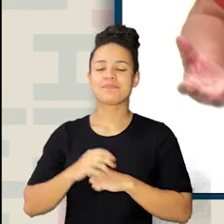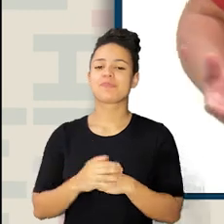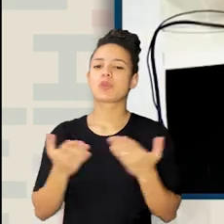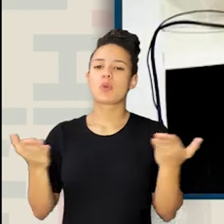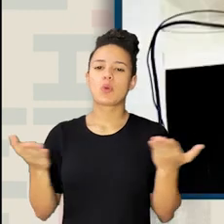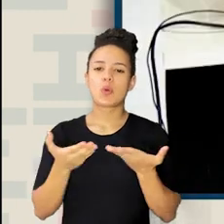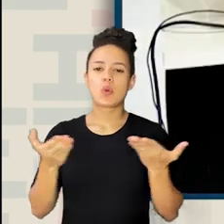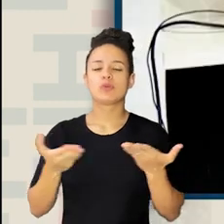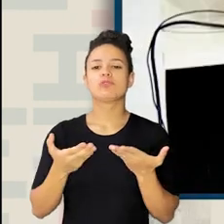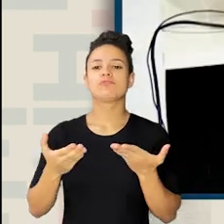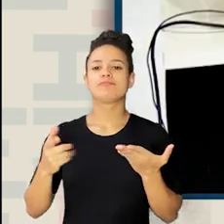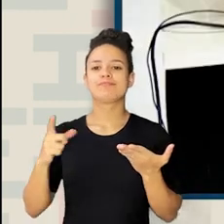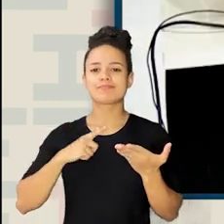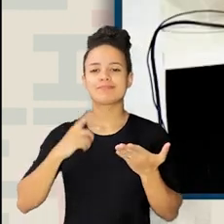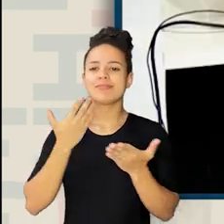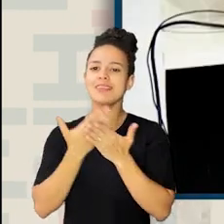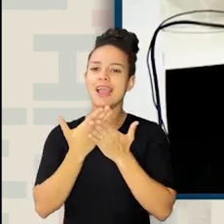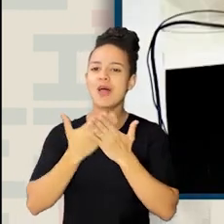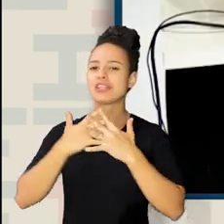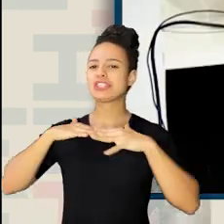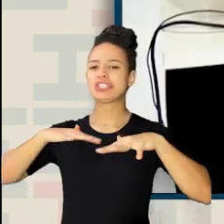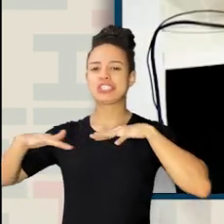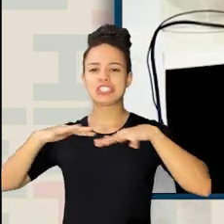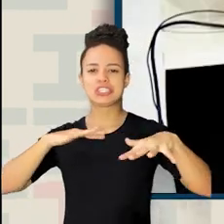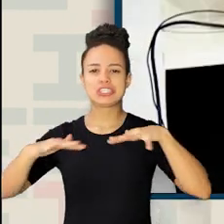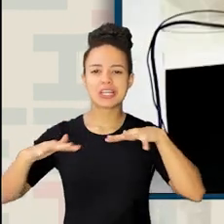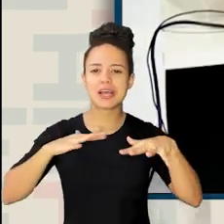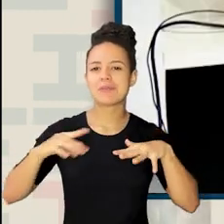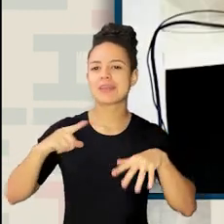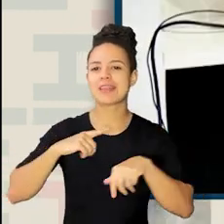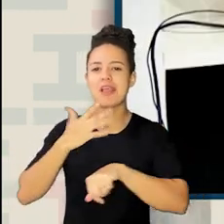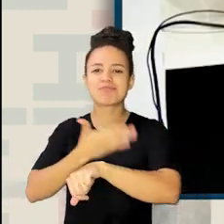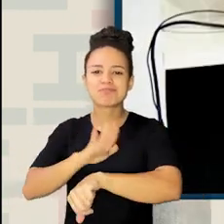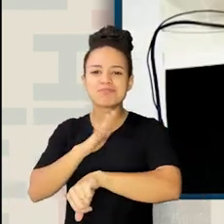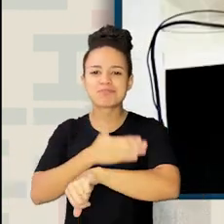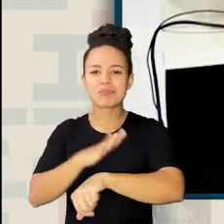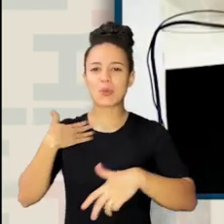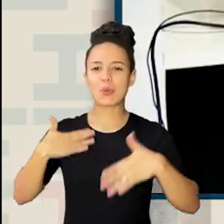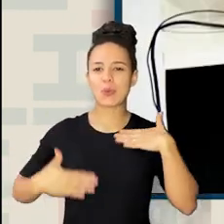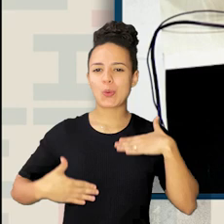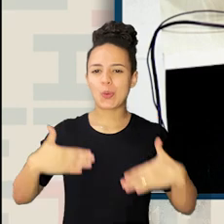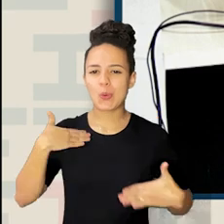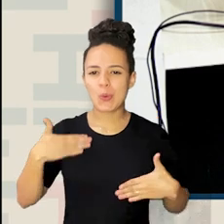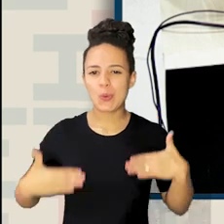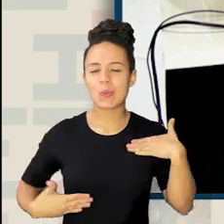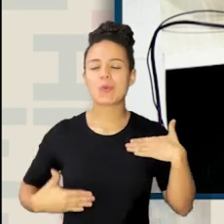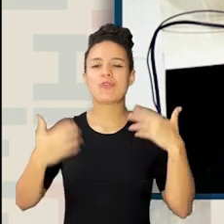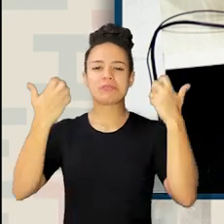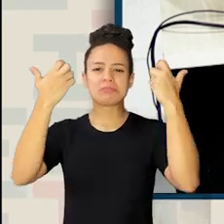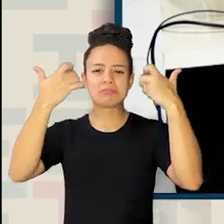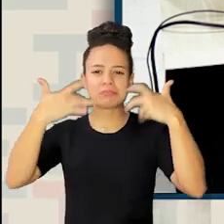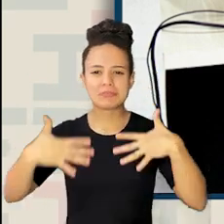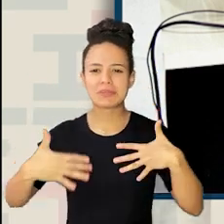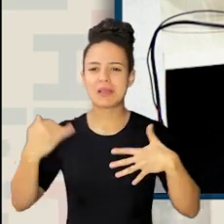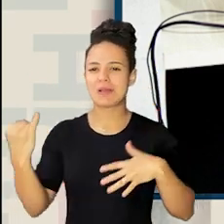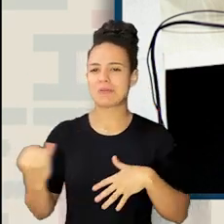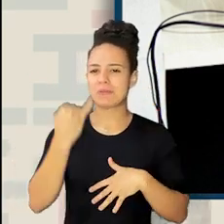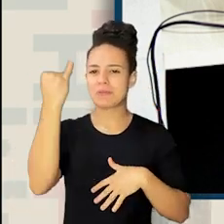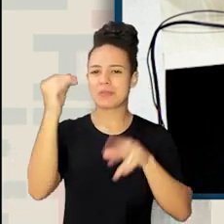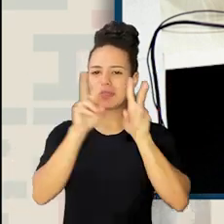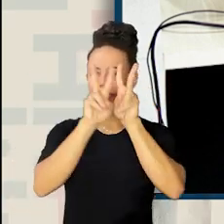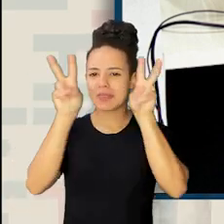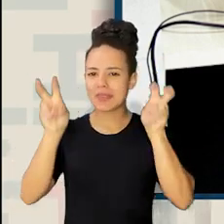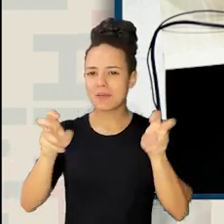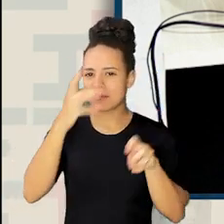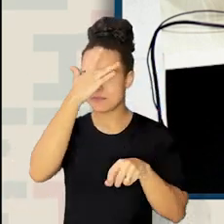Hoje nós vamos ter uma aula super dinâmica, com muitos exercícios de corpo. Vamos falar de uma parte super importante para o instrumentista